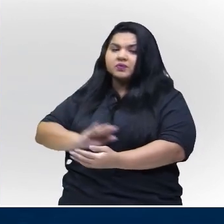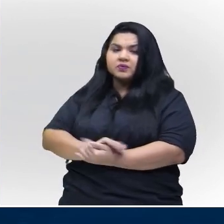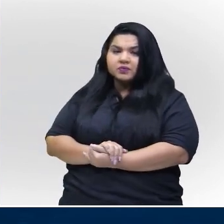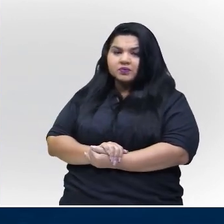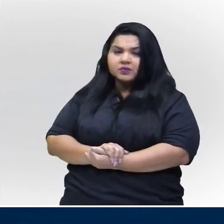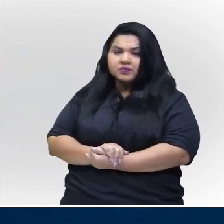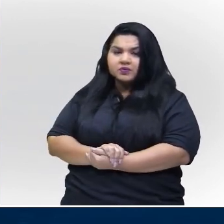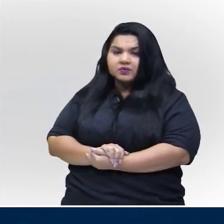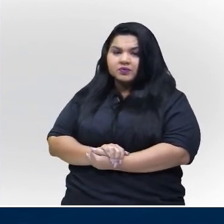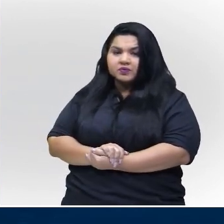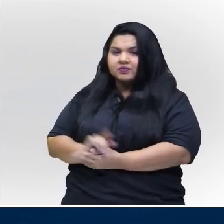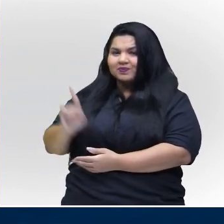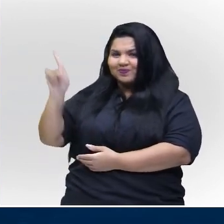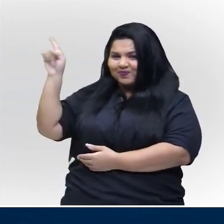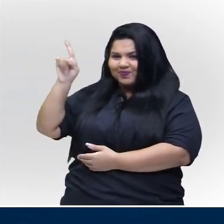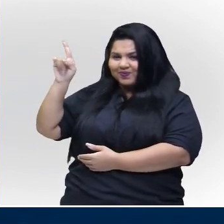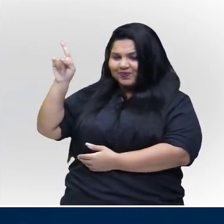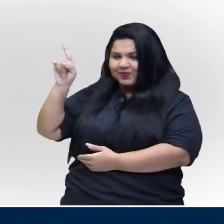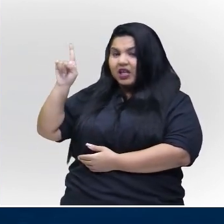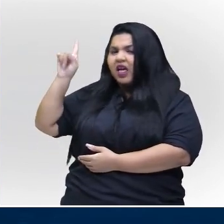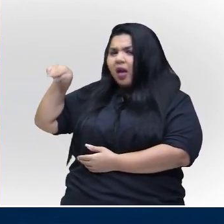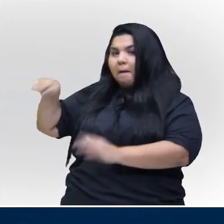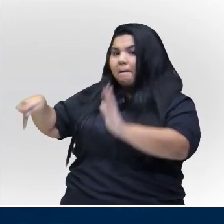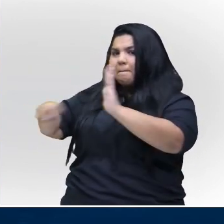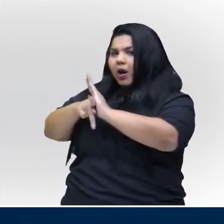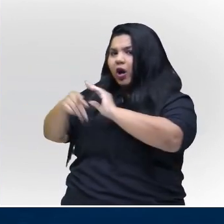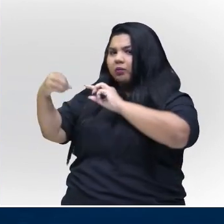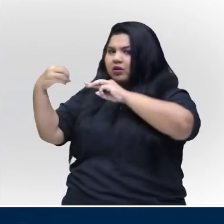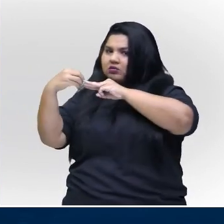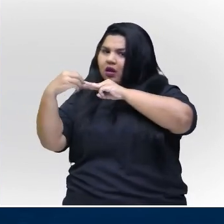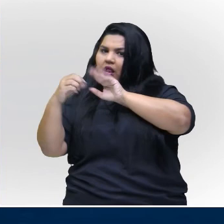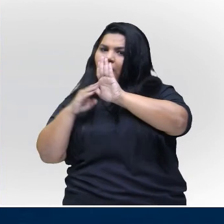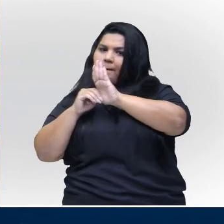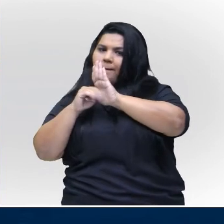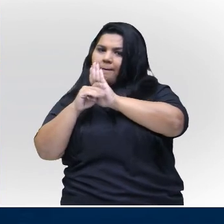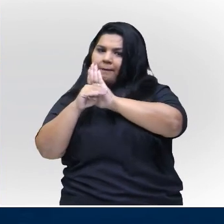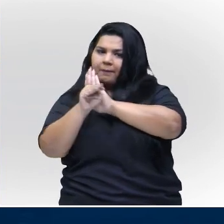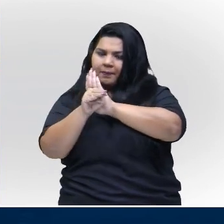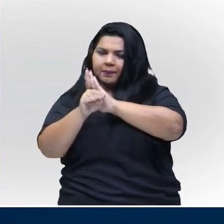falei, bacteriana. Essa aí que a gente está vendo é uma bactéria.